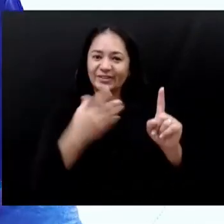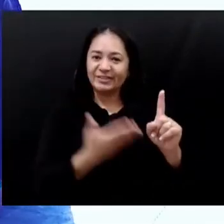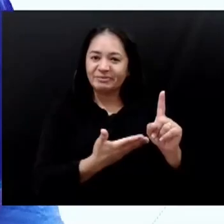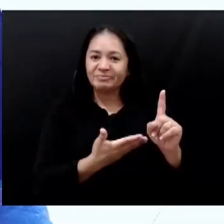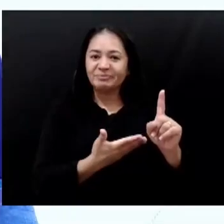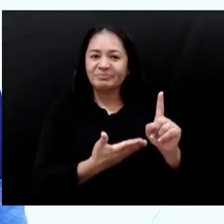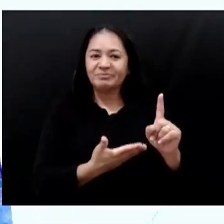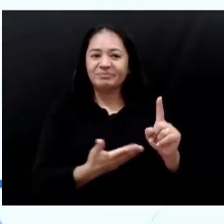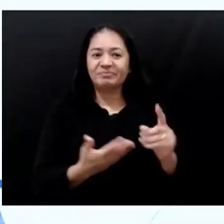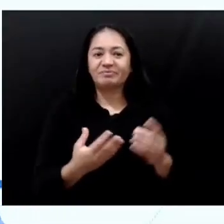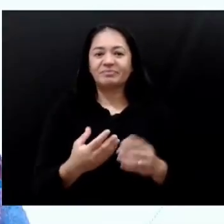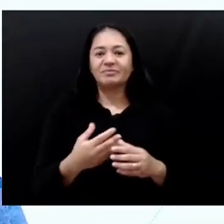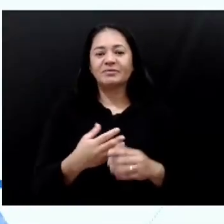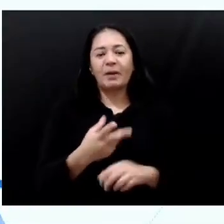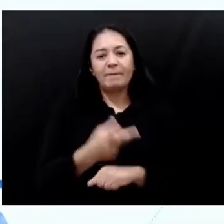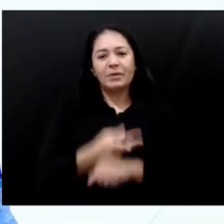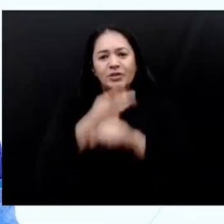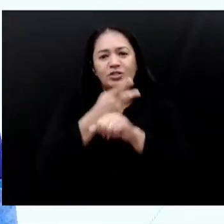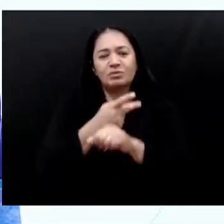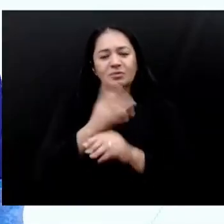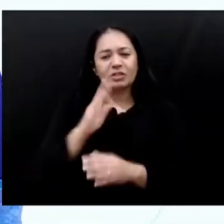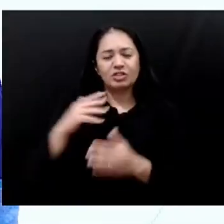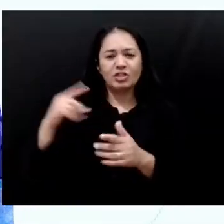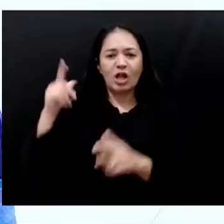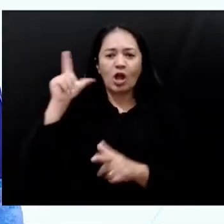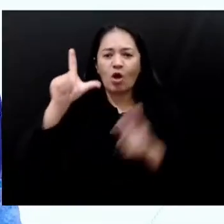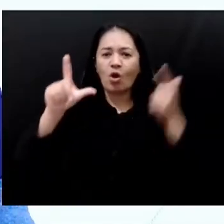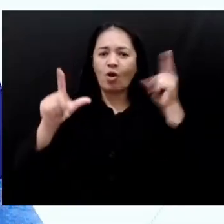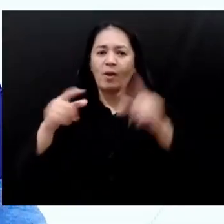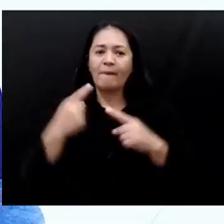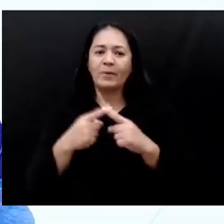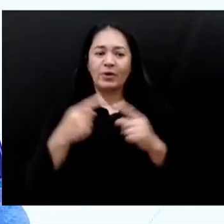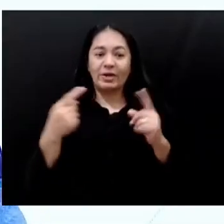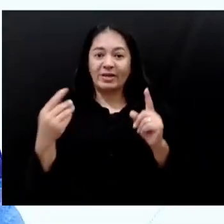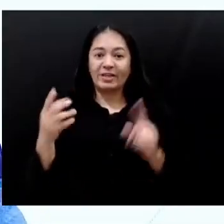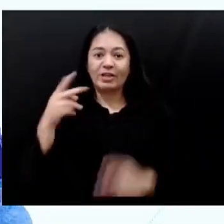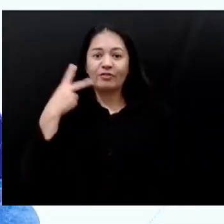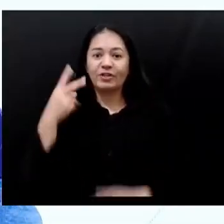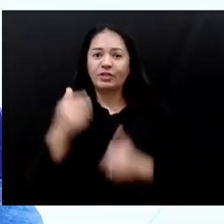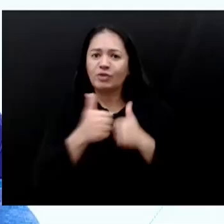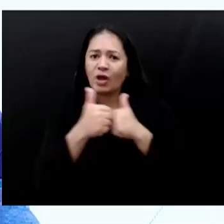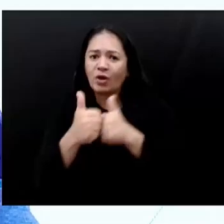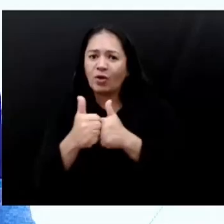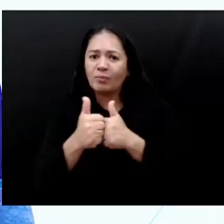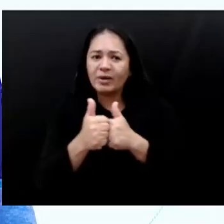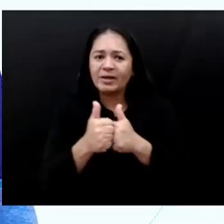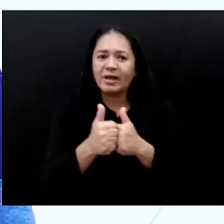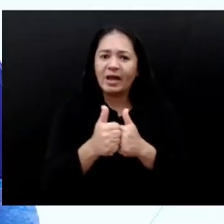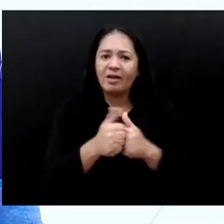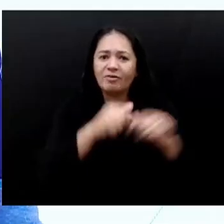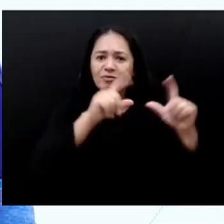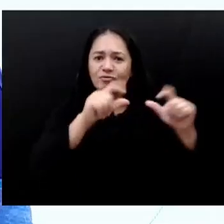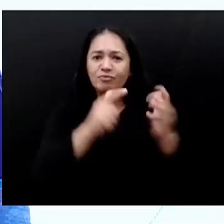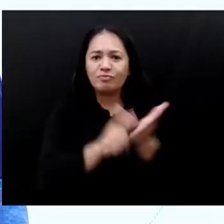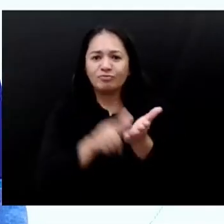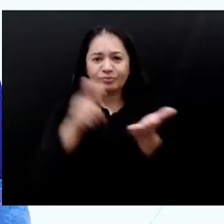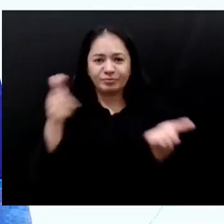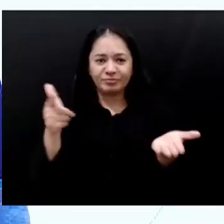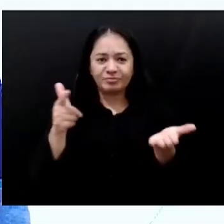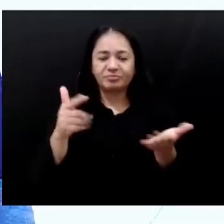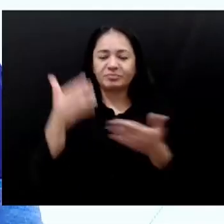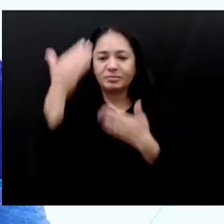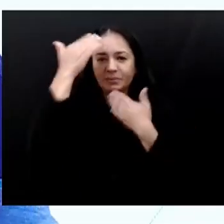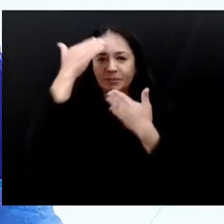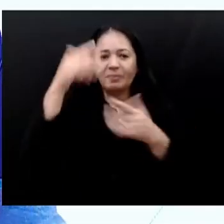prêmios que ele vem ganhando, porque ele acompanhava, né, as matérias que saíam no jornal. Daí agradecer aqui a presença do